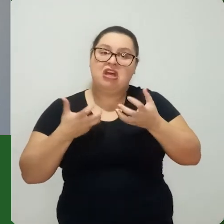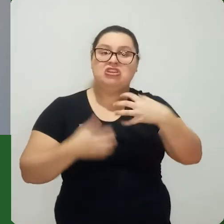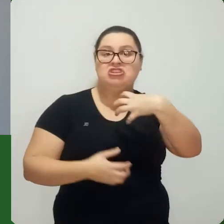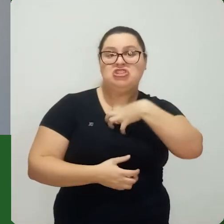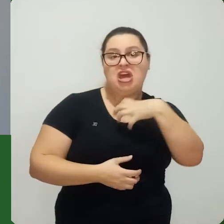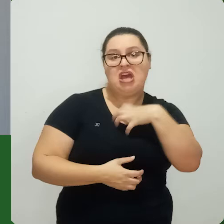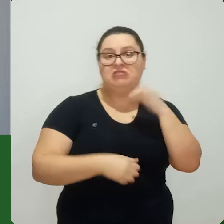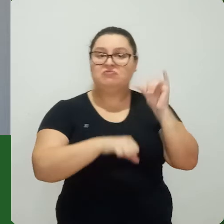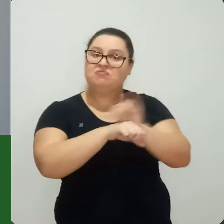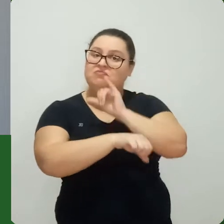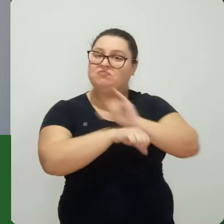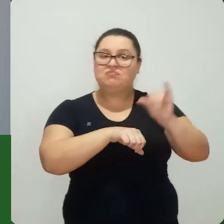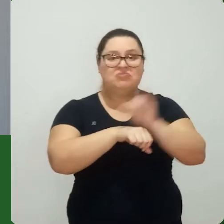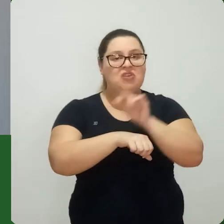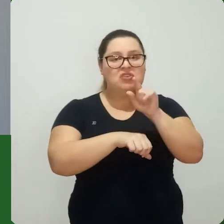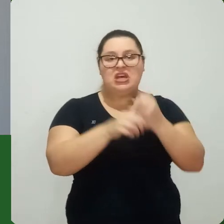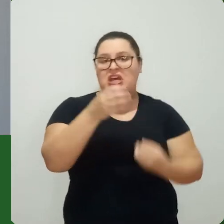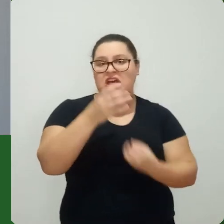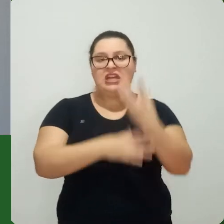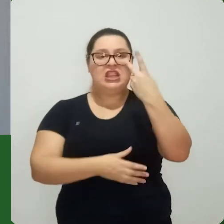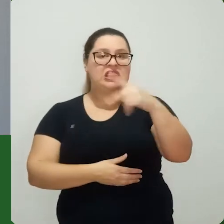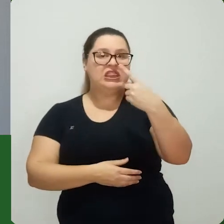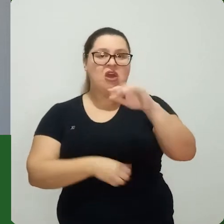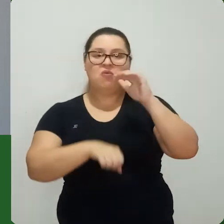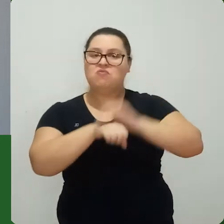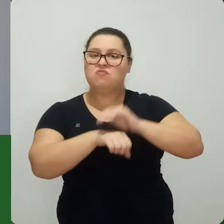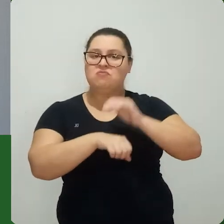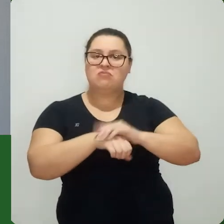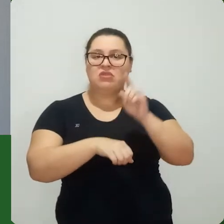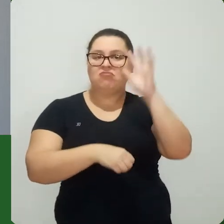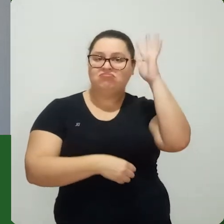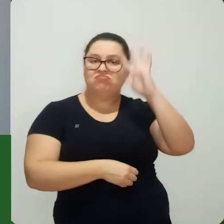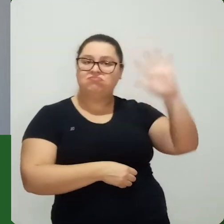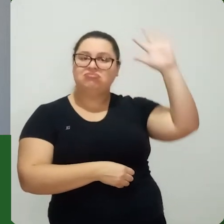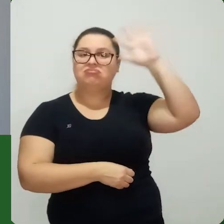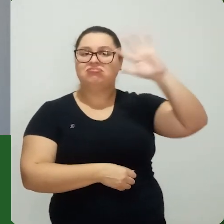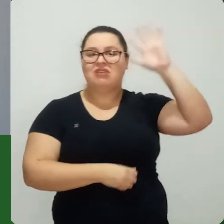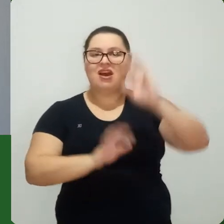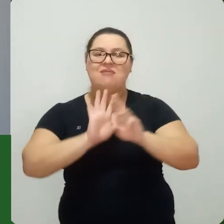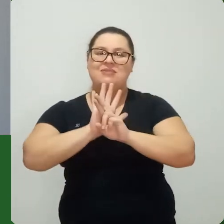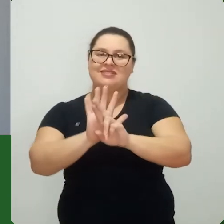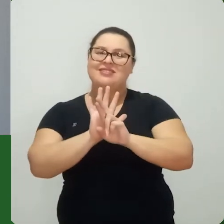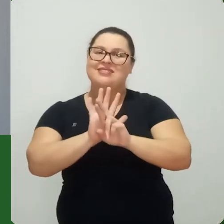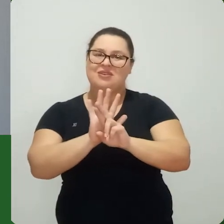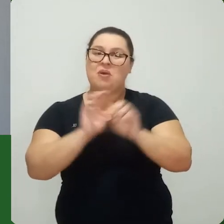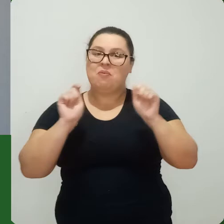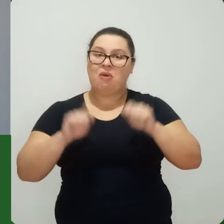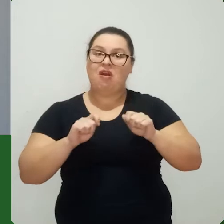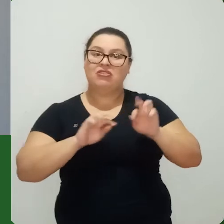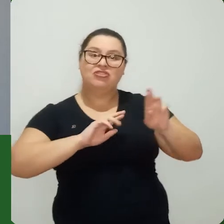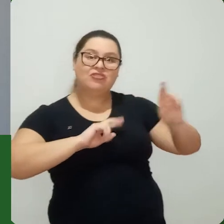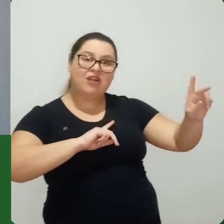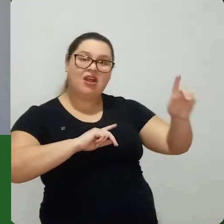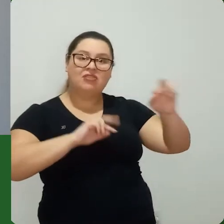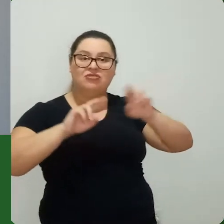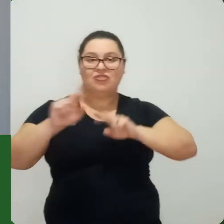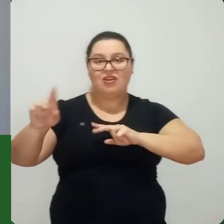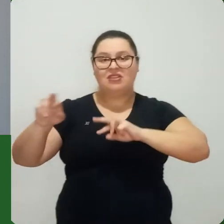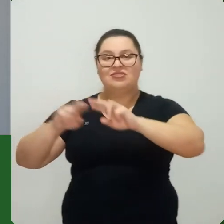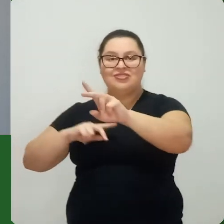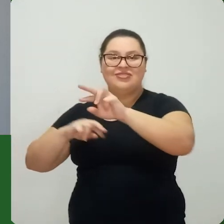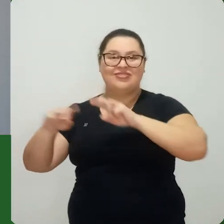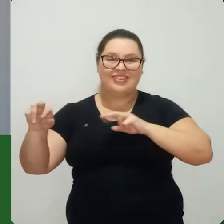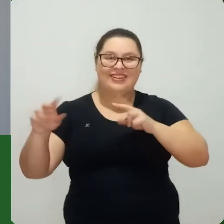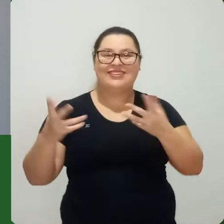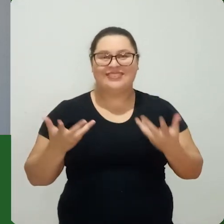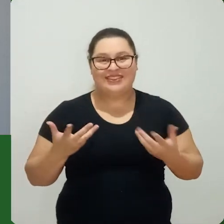sua verdade, na sua representação, que pode ser totalmente diferente da representação de outra pessoa. Então, essa sua escolha